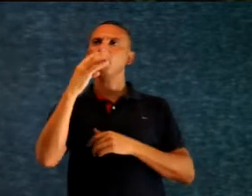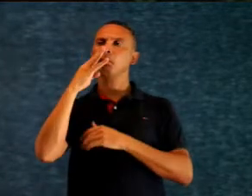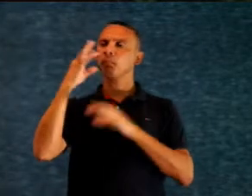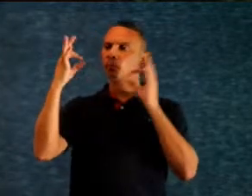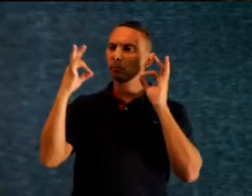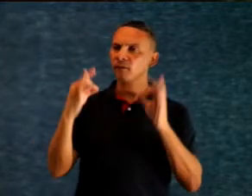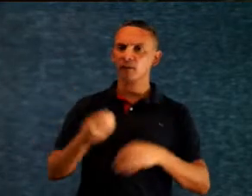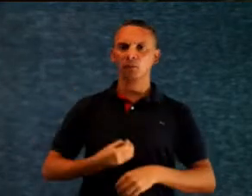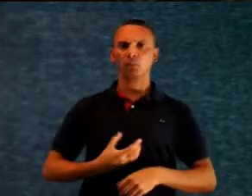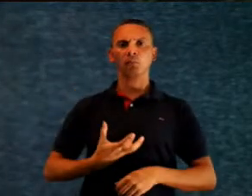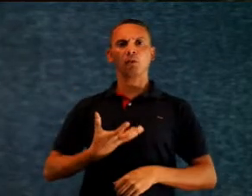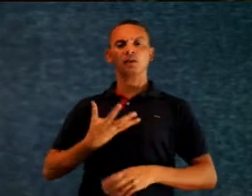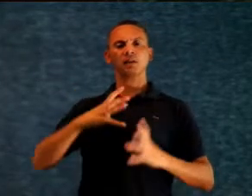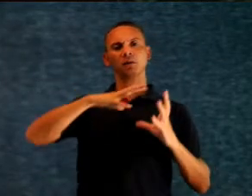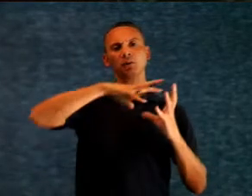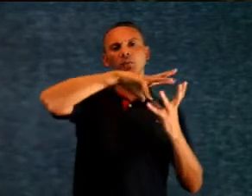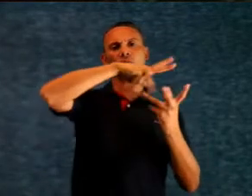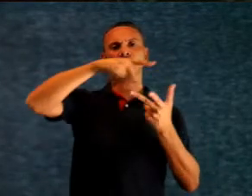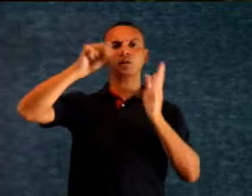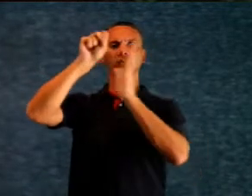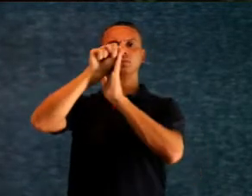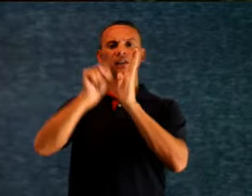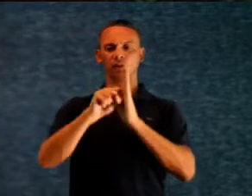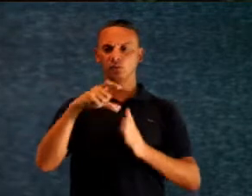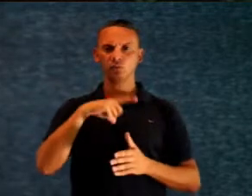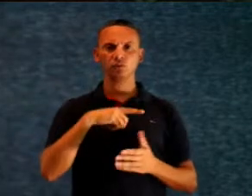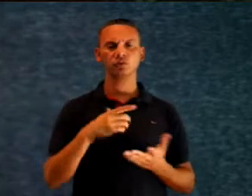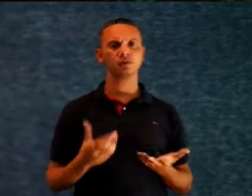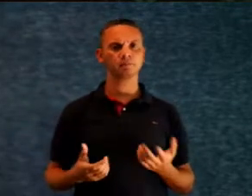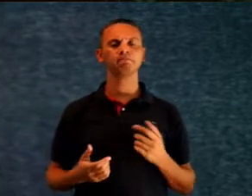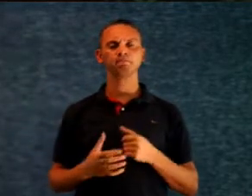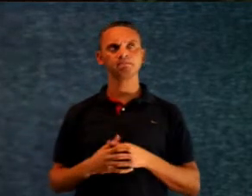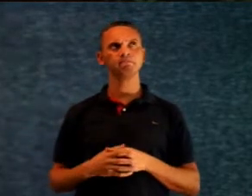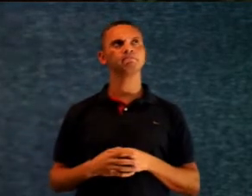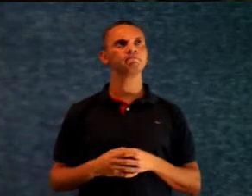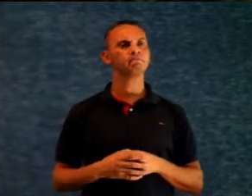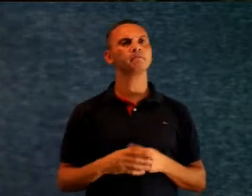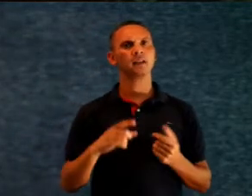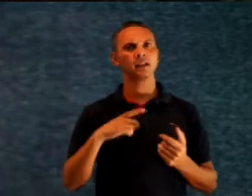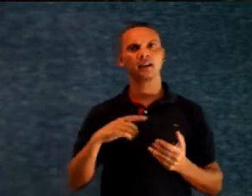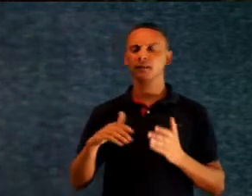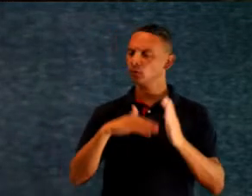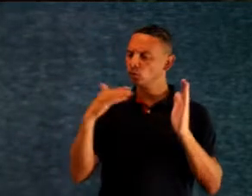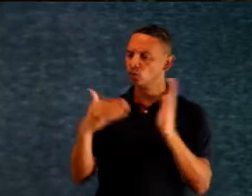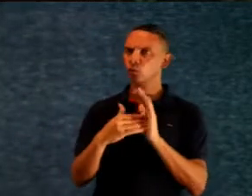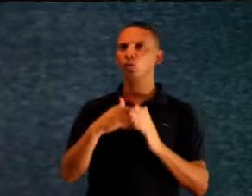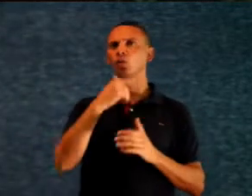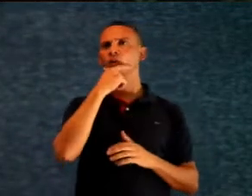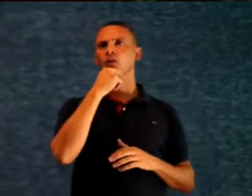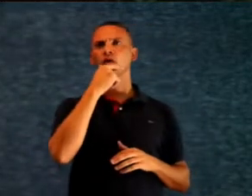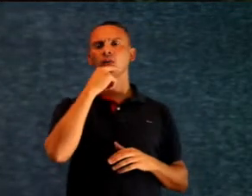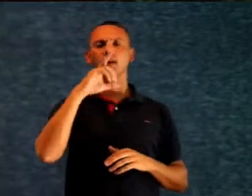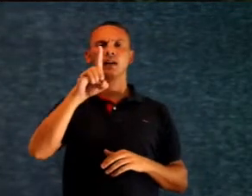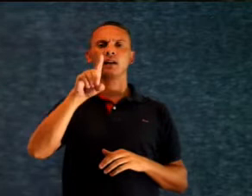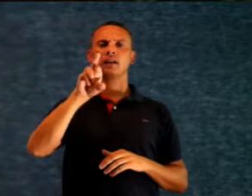da poesia mundial neste século? Interessante, eu sempre imaginei, eu disse, olha, houve tudo para que Drummond e Borges tivessem